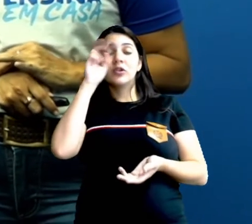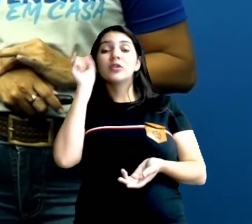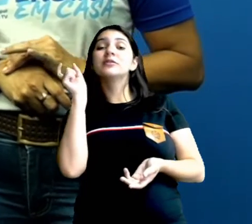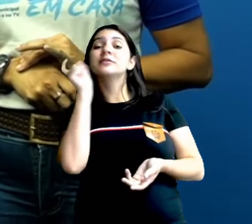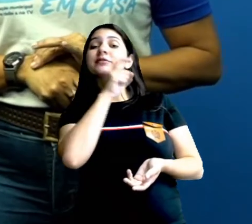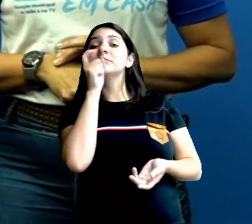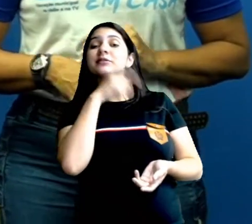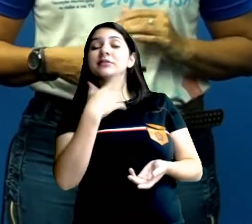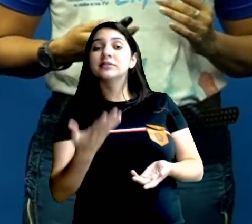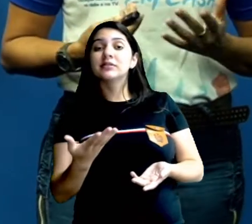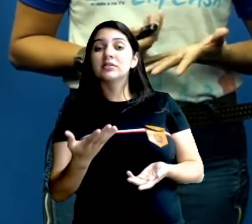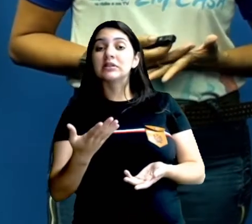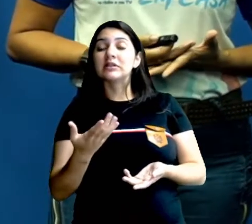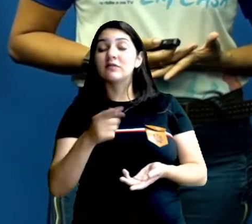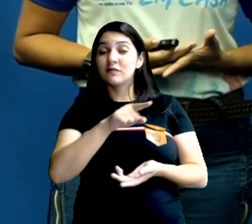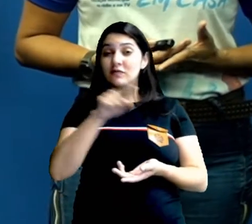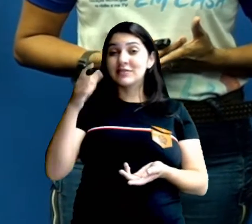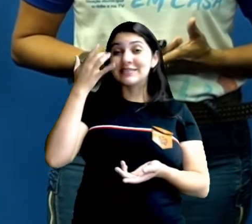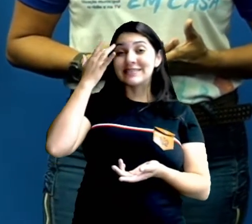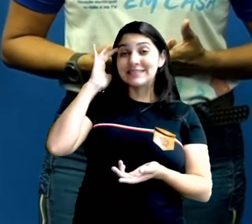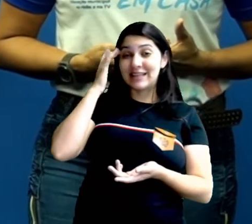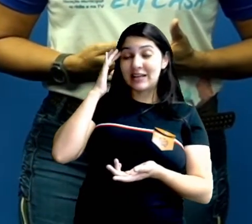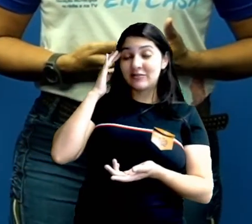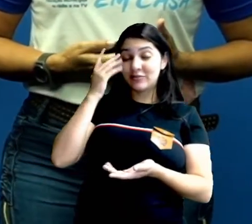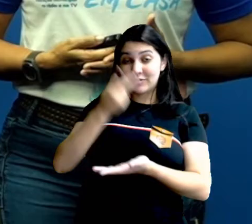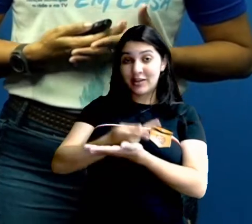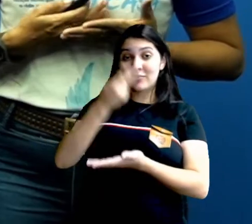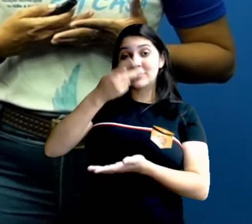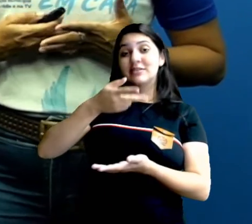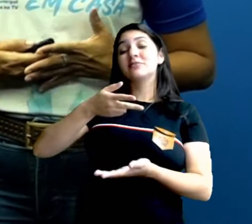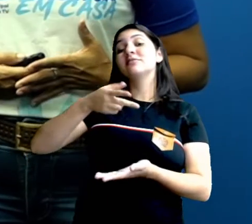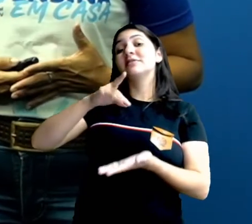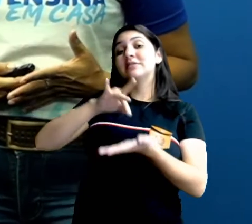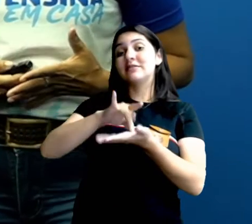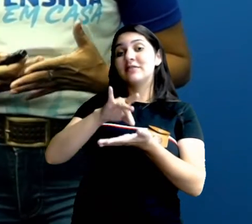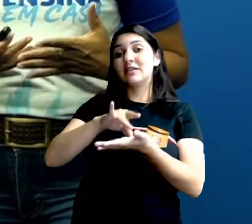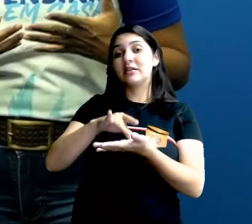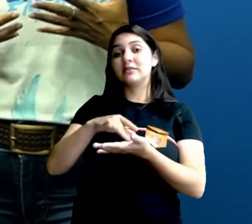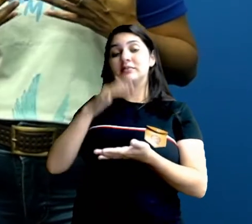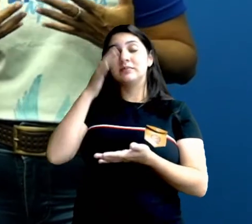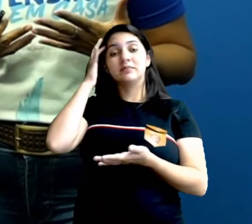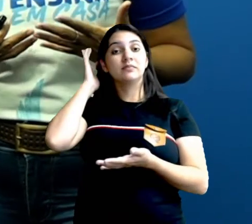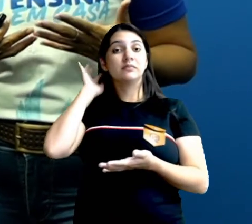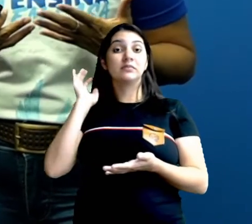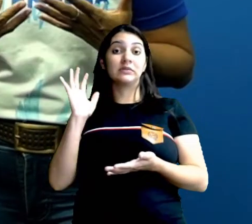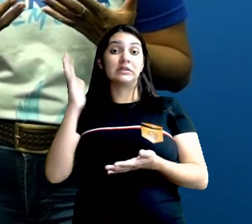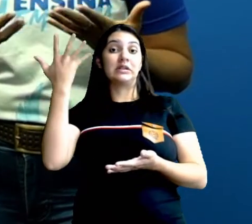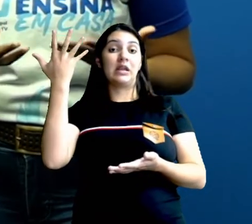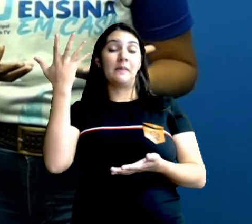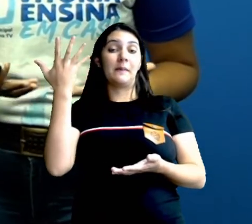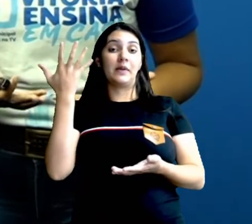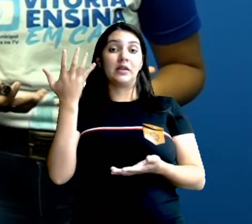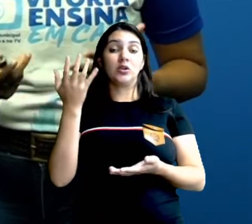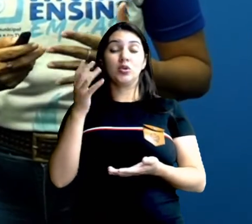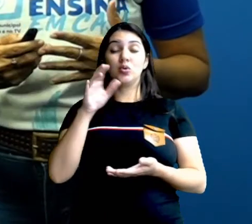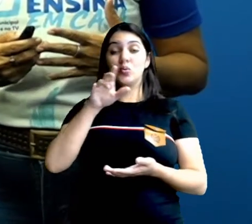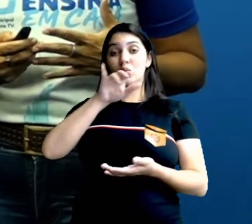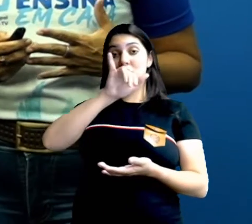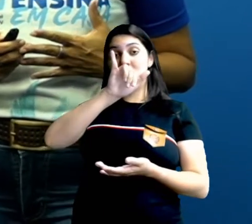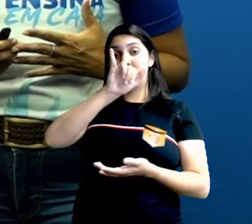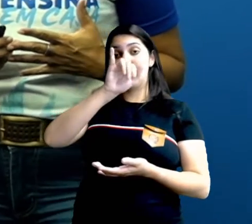fictício? Será que isso aconteceu mesmo? Será que de repente o Irapuru, que é um